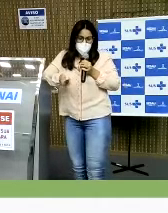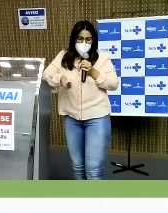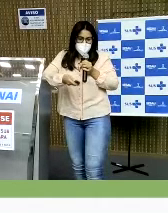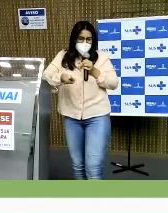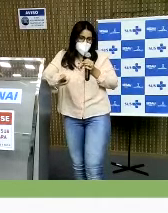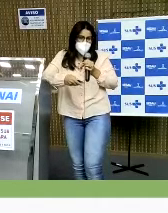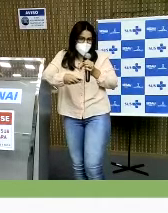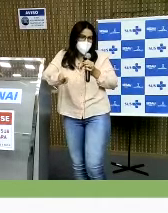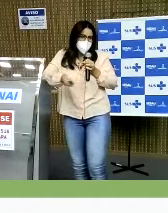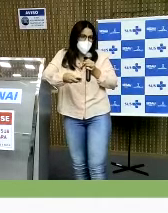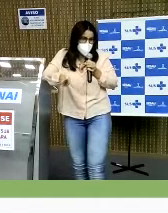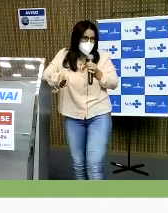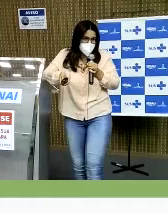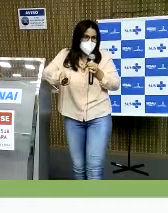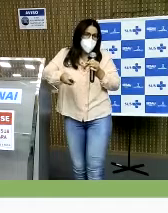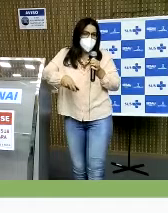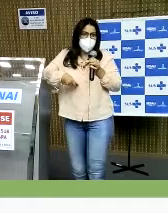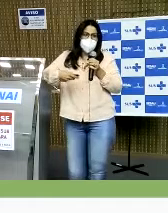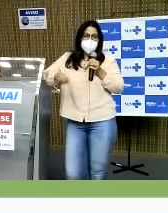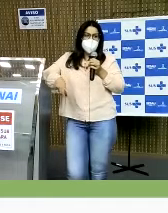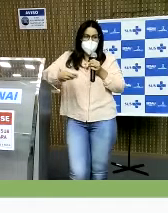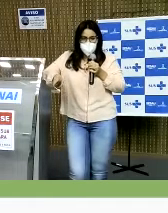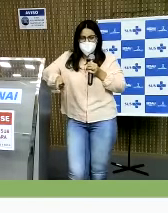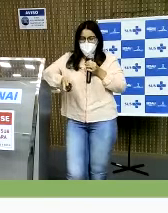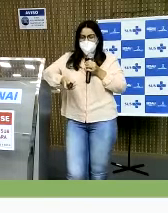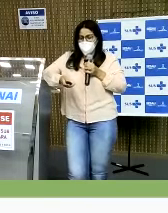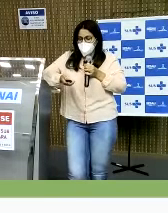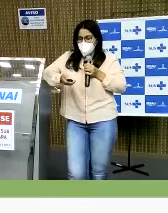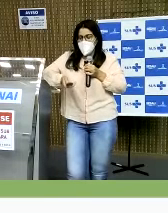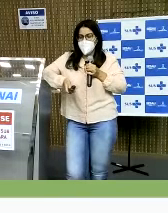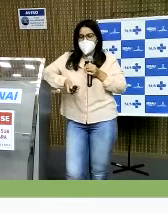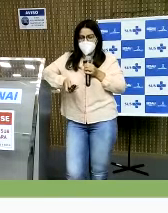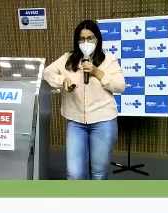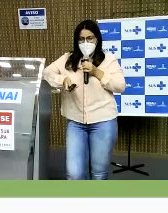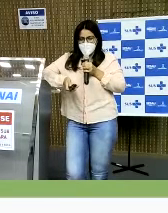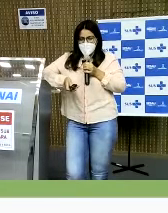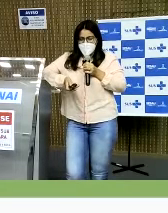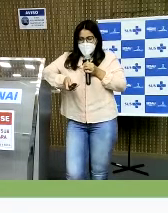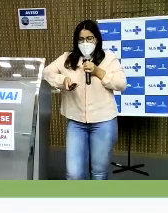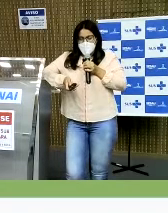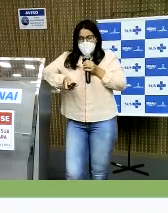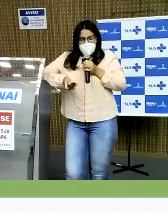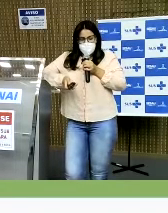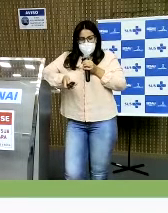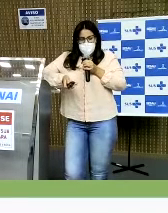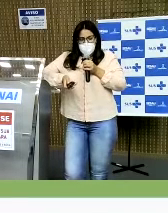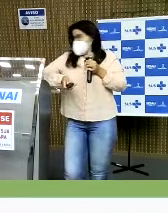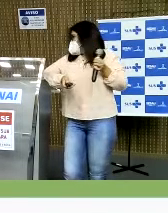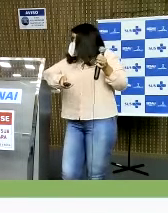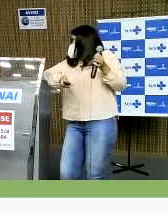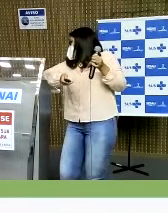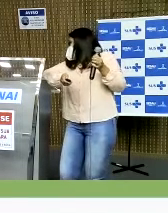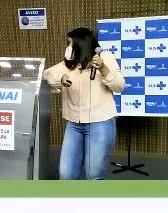unidades, 4 e 18, que a gente é uma unidade dispensadora, né? Então, a gente diagnostica e ali mesmo a gente trata. Saúde do